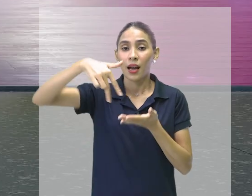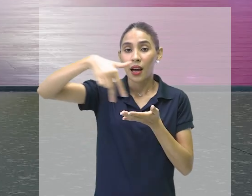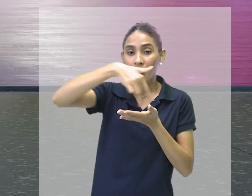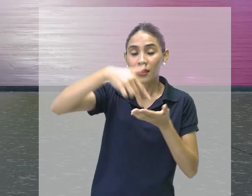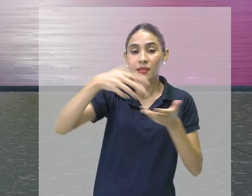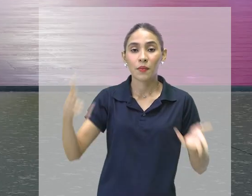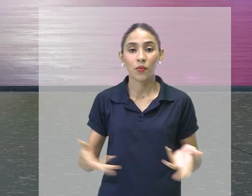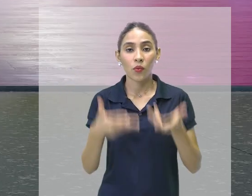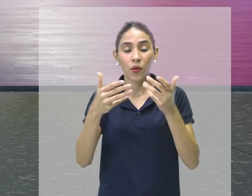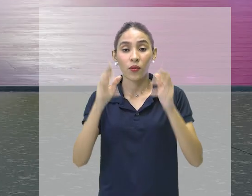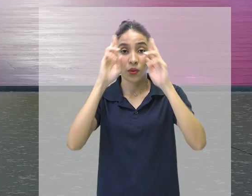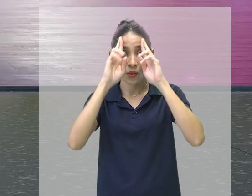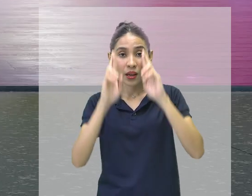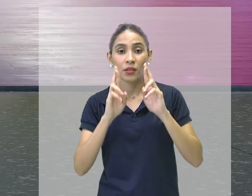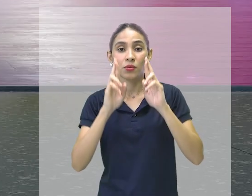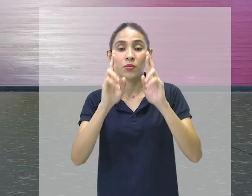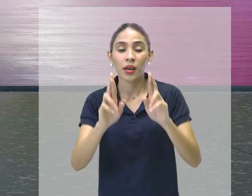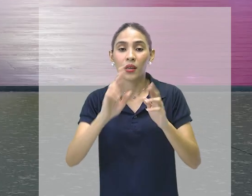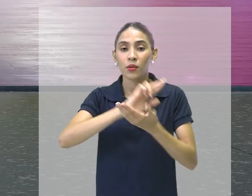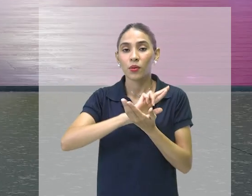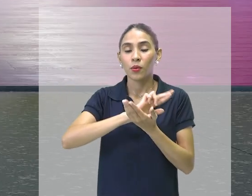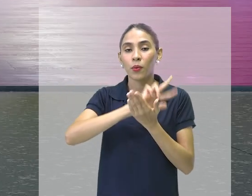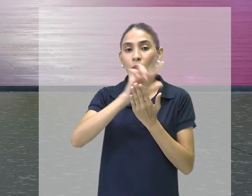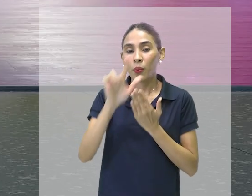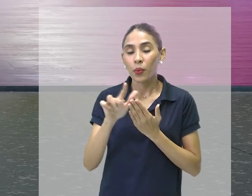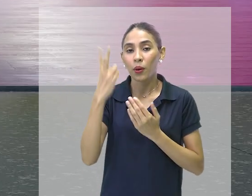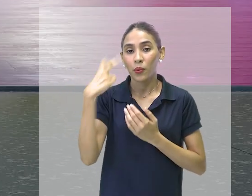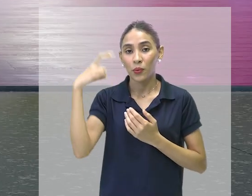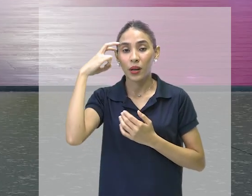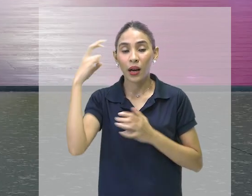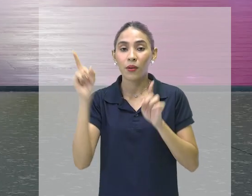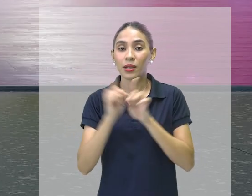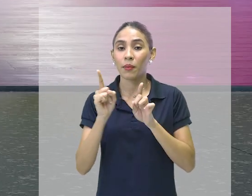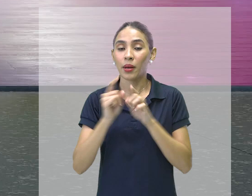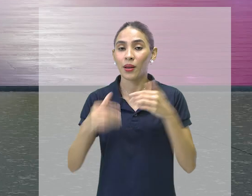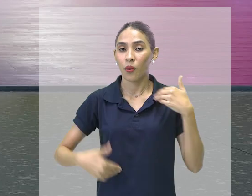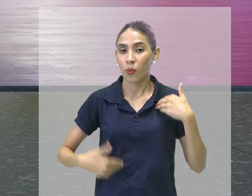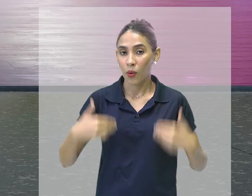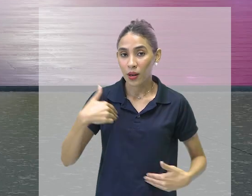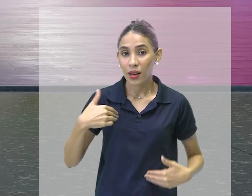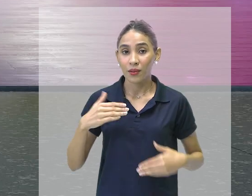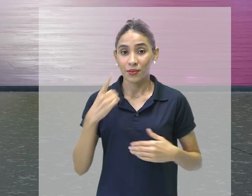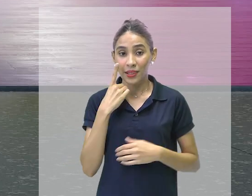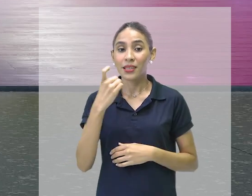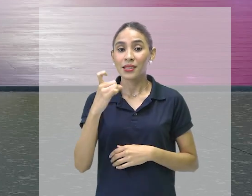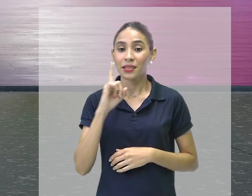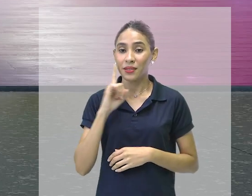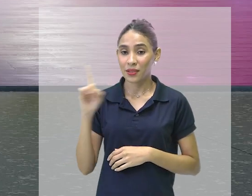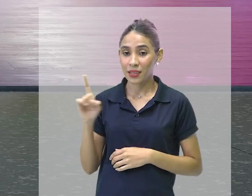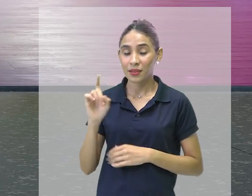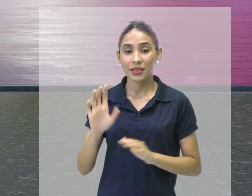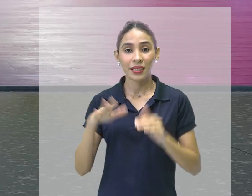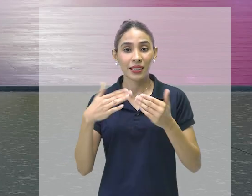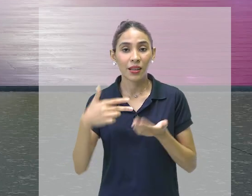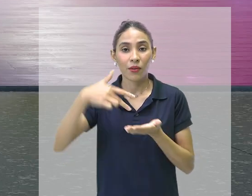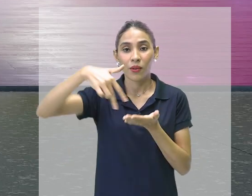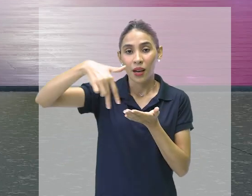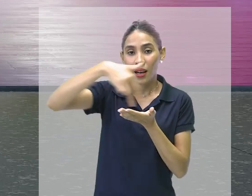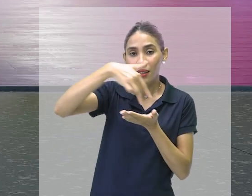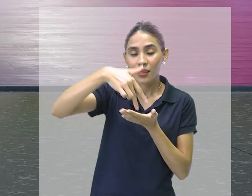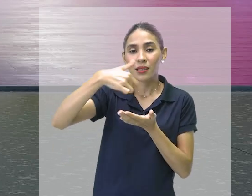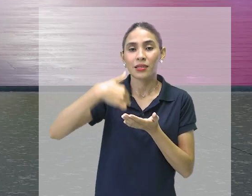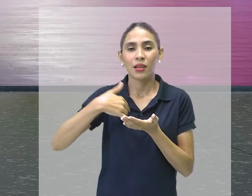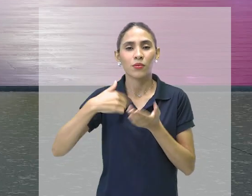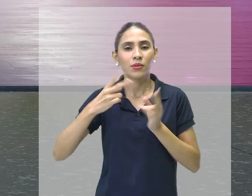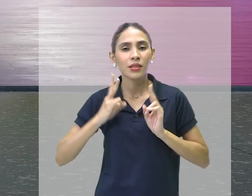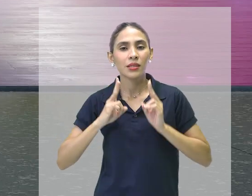disso, a dança também promove o respeito, a diversidade cultural e corporal. Bem interessante, né? Então, a